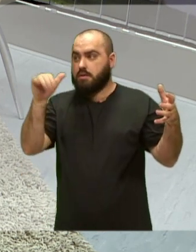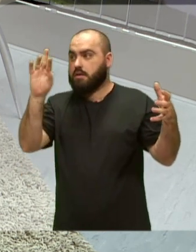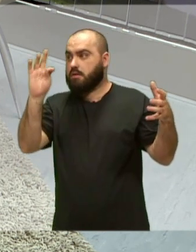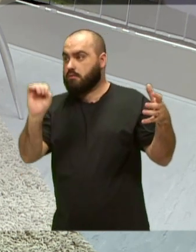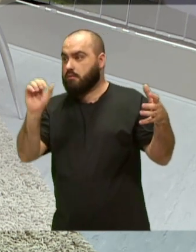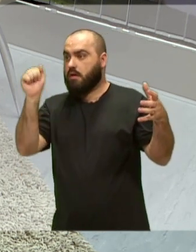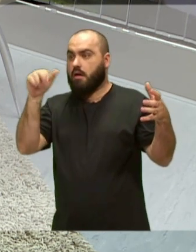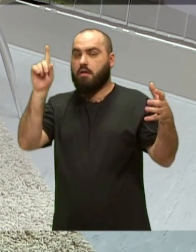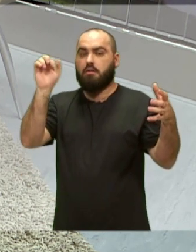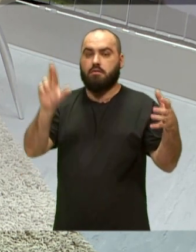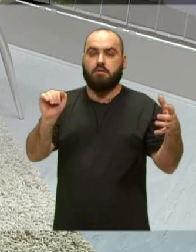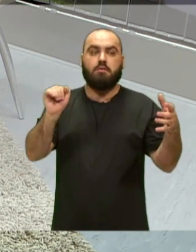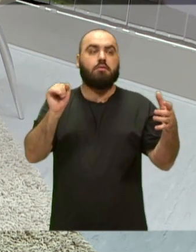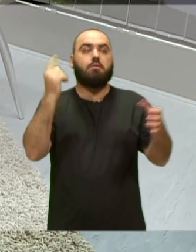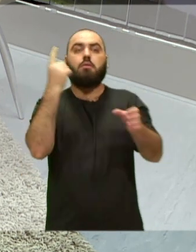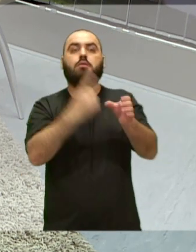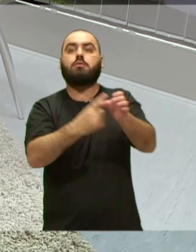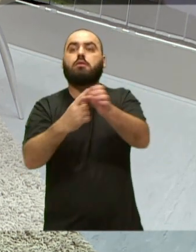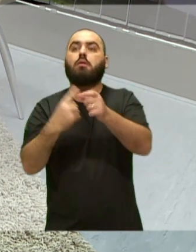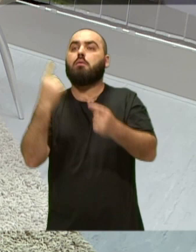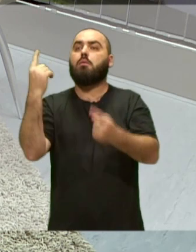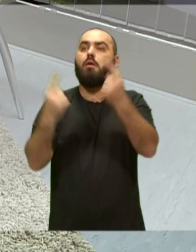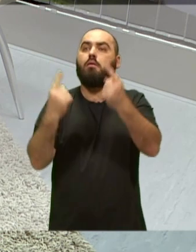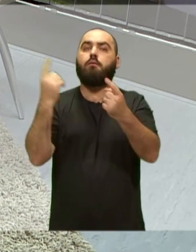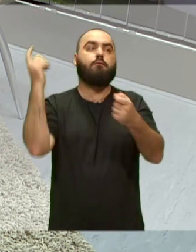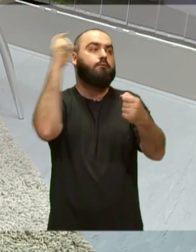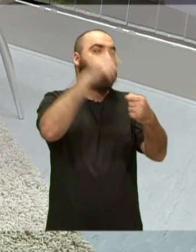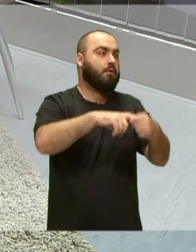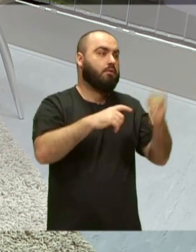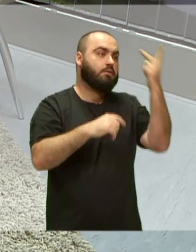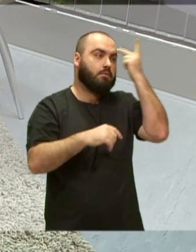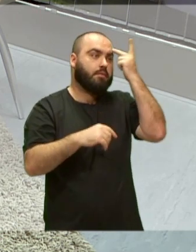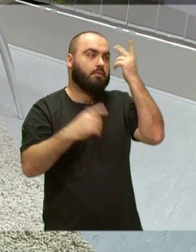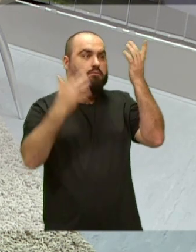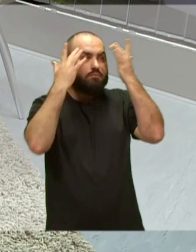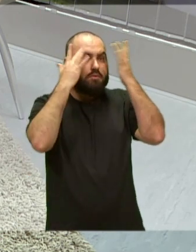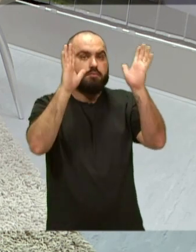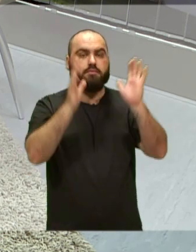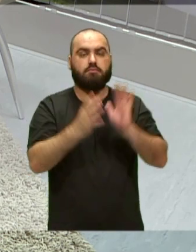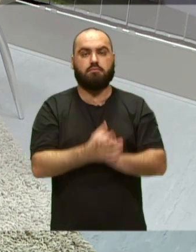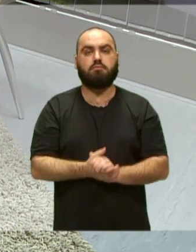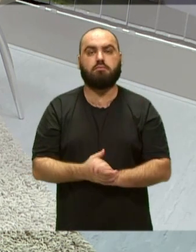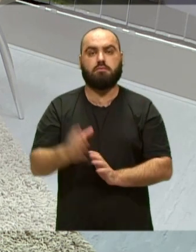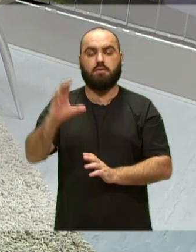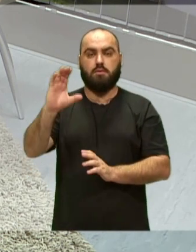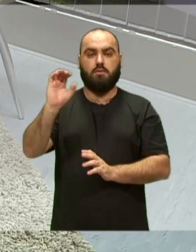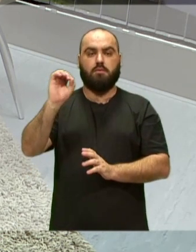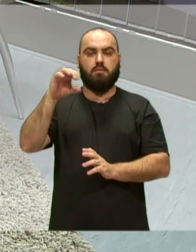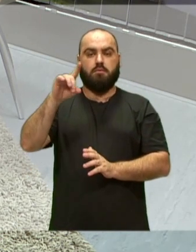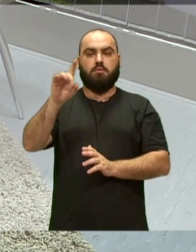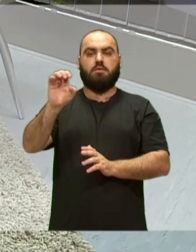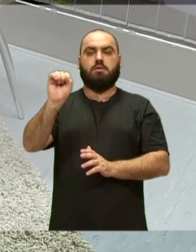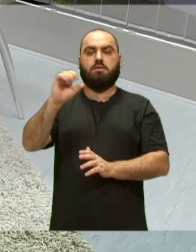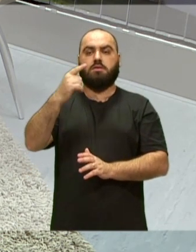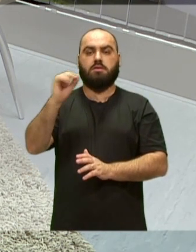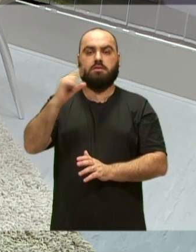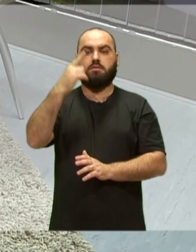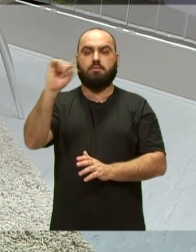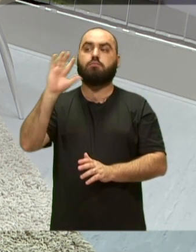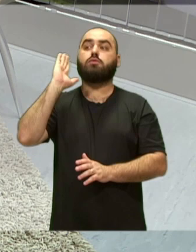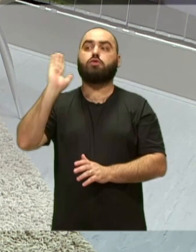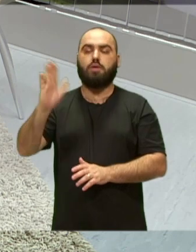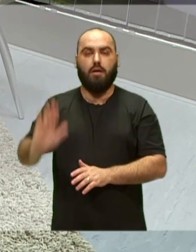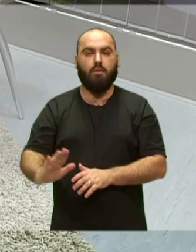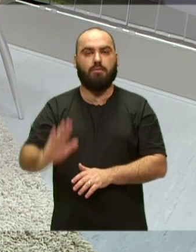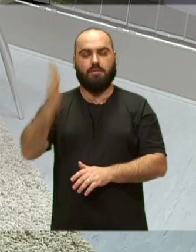tu tás em que cidade que tu tás E aí tu tás de volta em São Paulo e tal a condensação ela já está acontecendo em